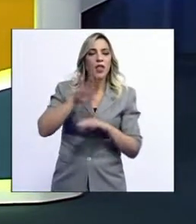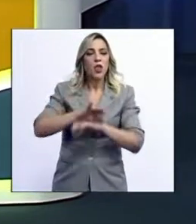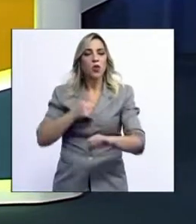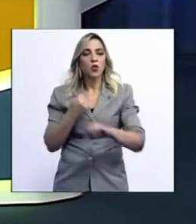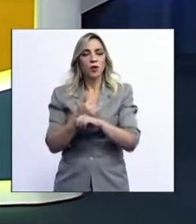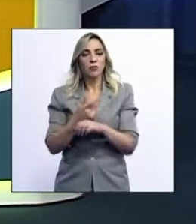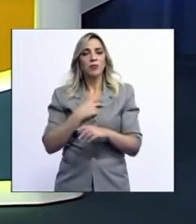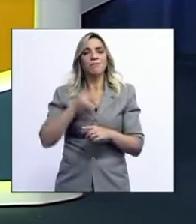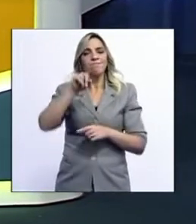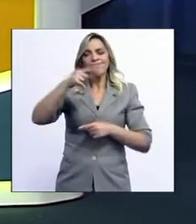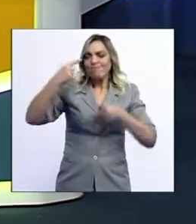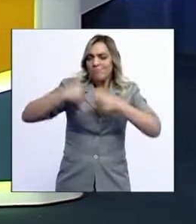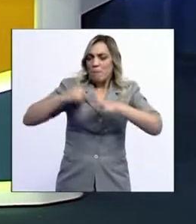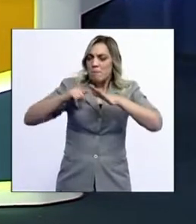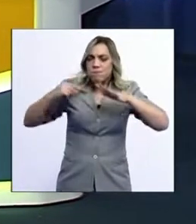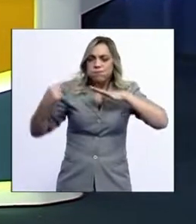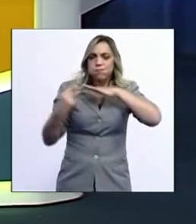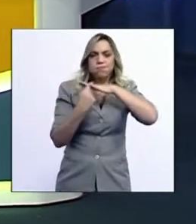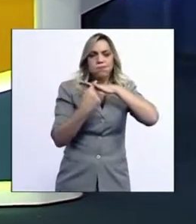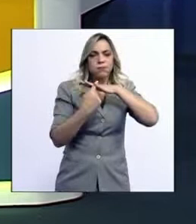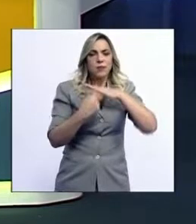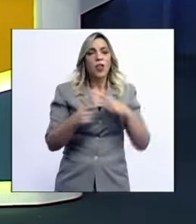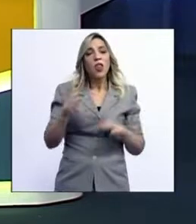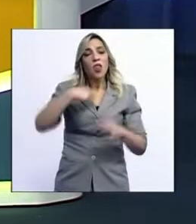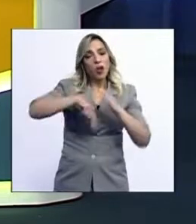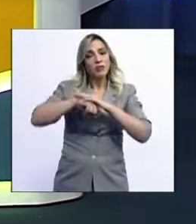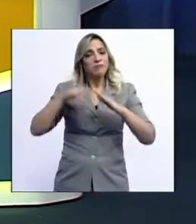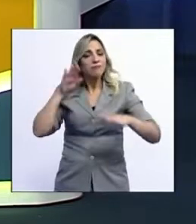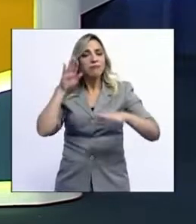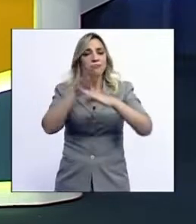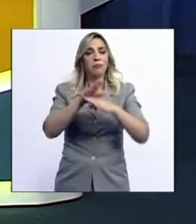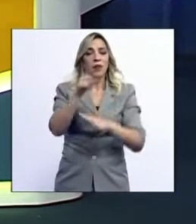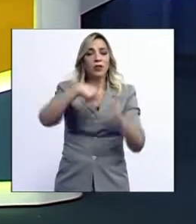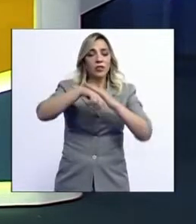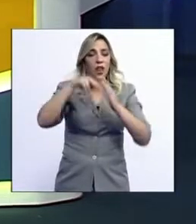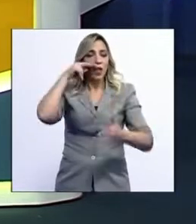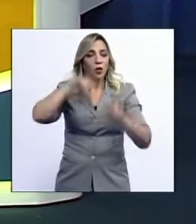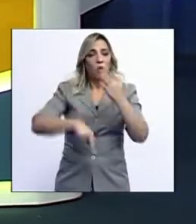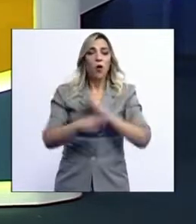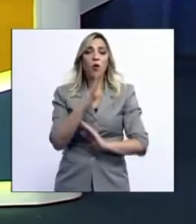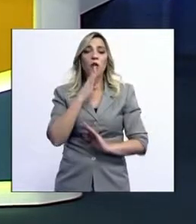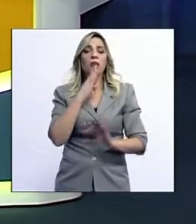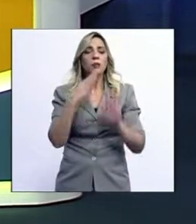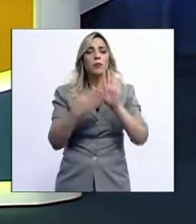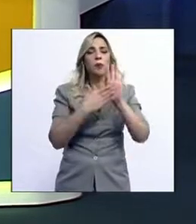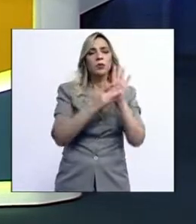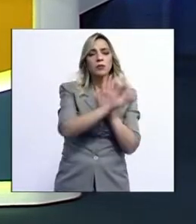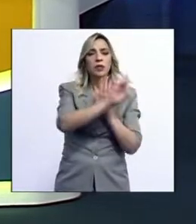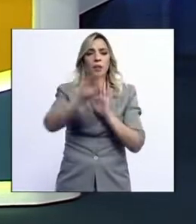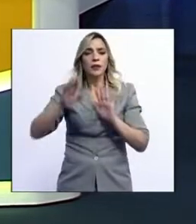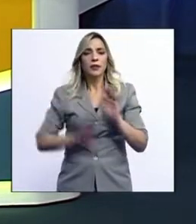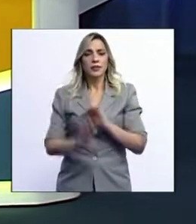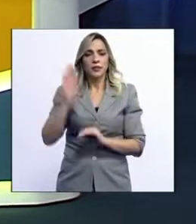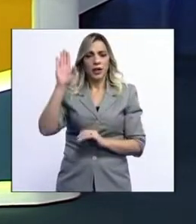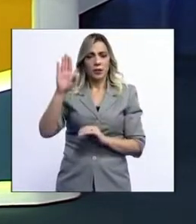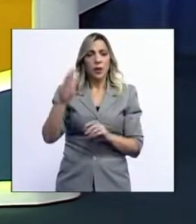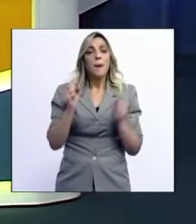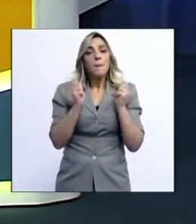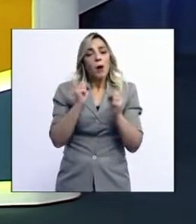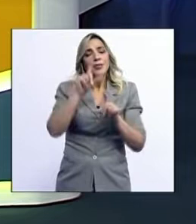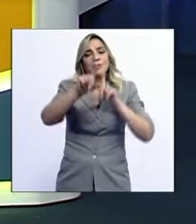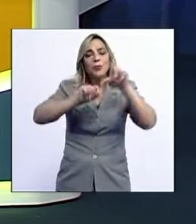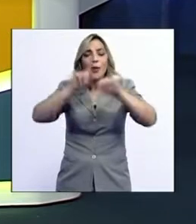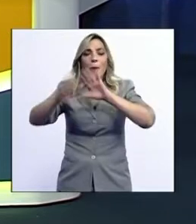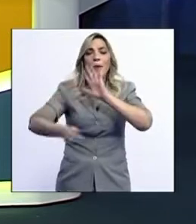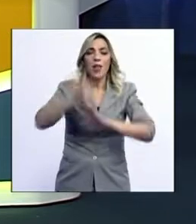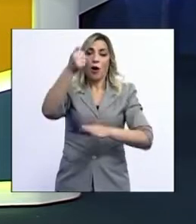debate multiplataforma do Brasil. Nosso dever é contribuir para que você, eleitor, conheça as propostas de cada candidato e possa tomar a melhor